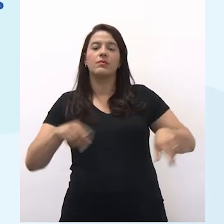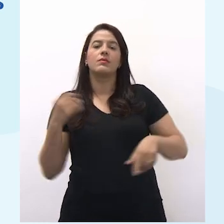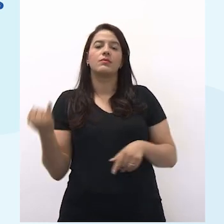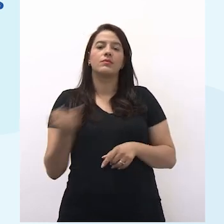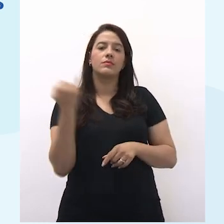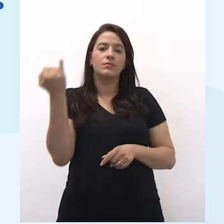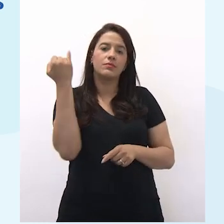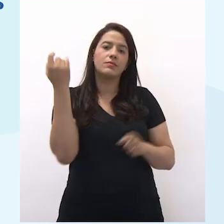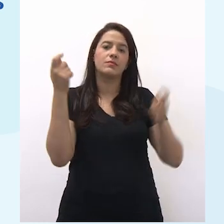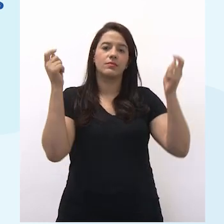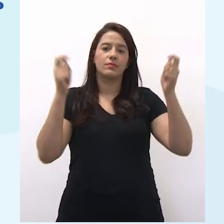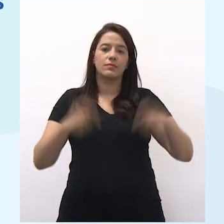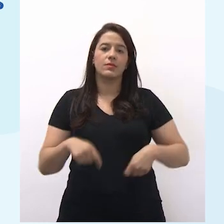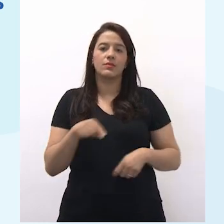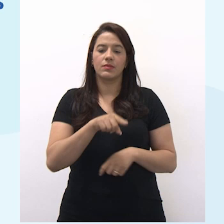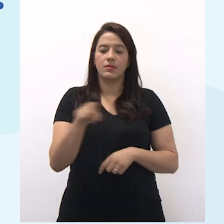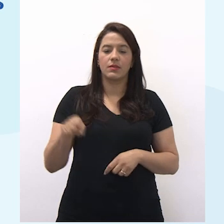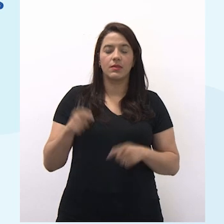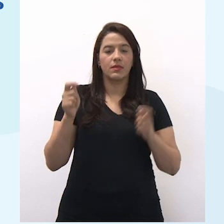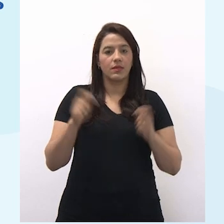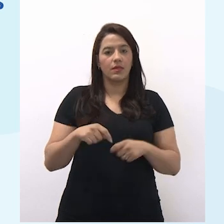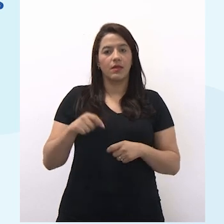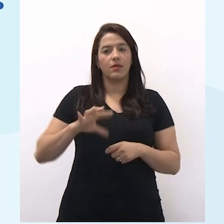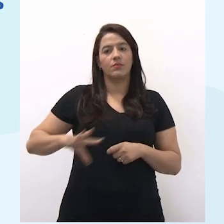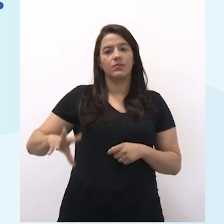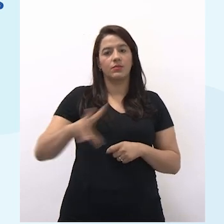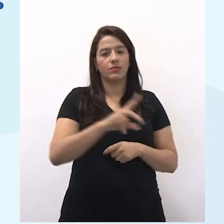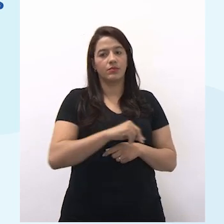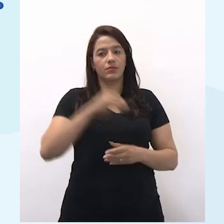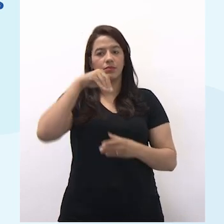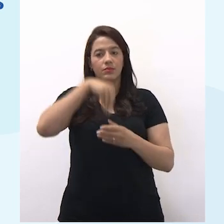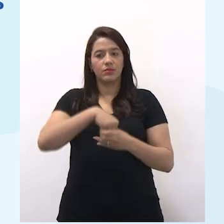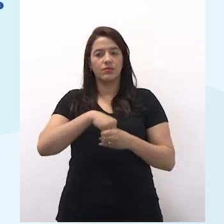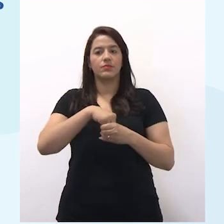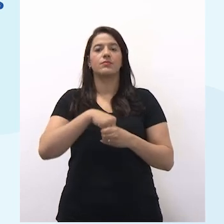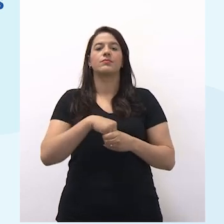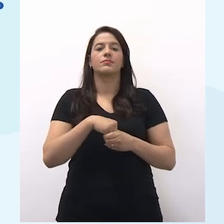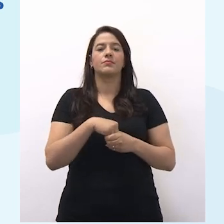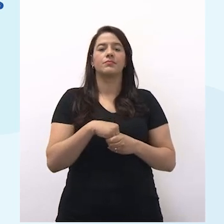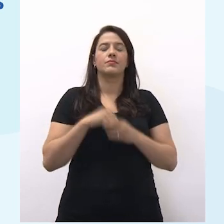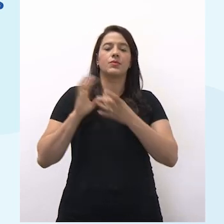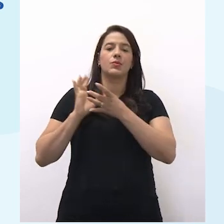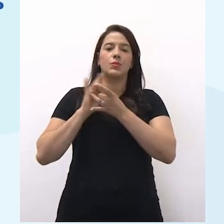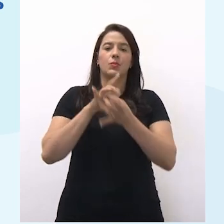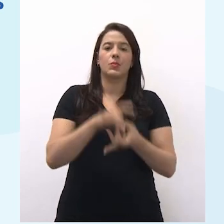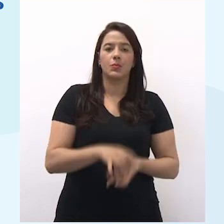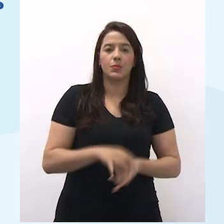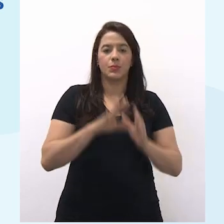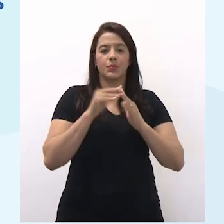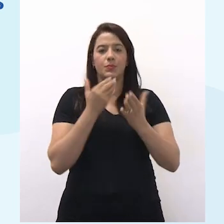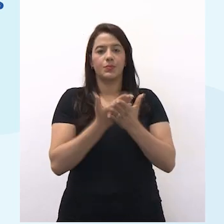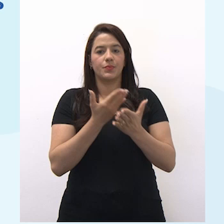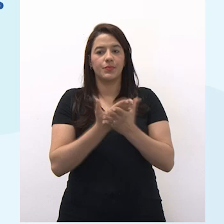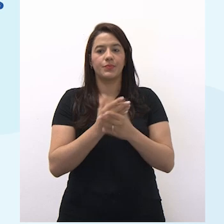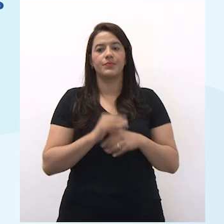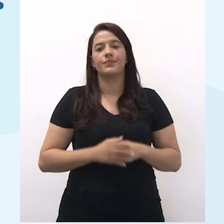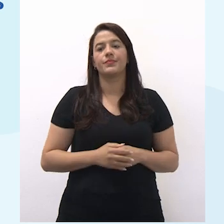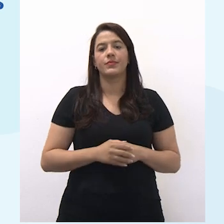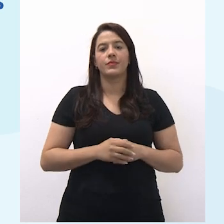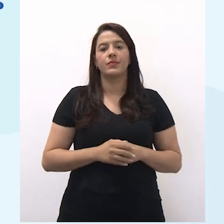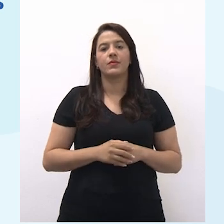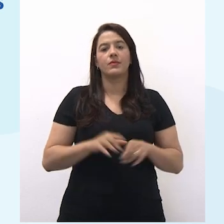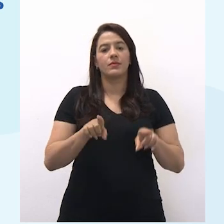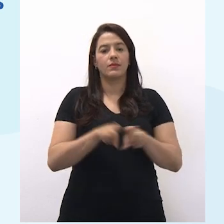né? O quão importante ele é, né, dentro do contexto escolar, né? O desempenho